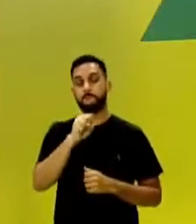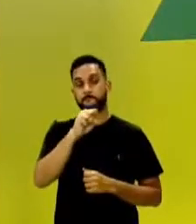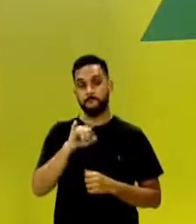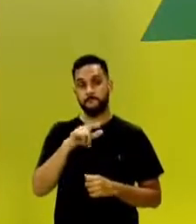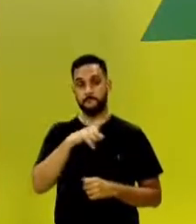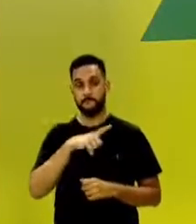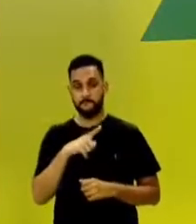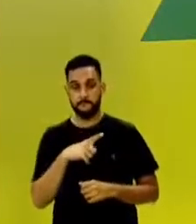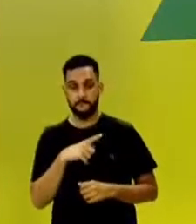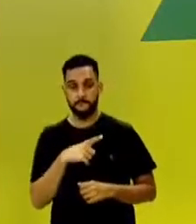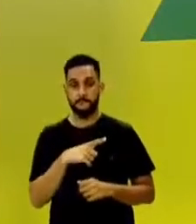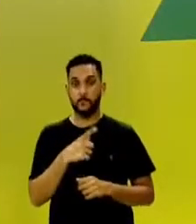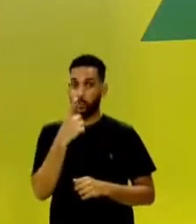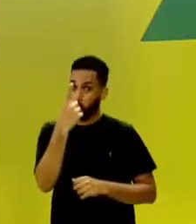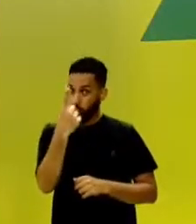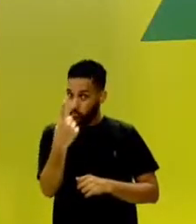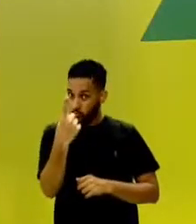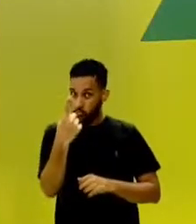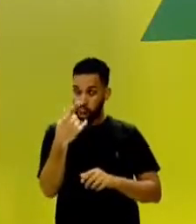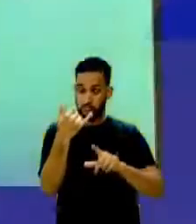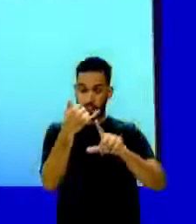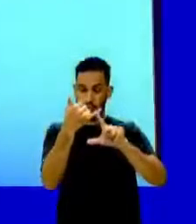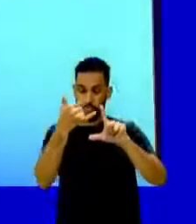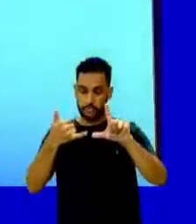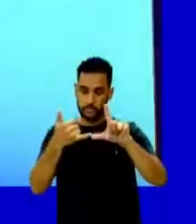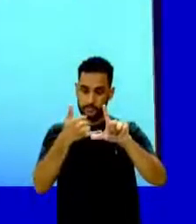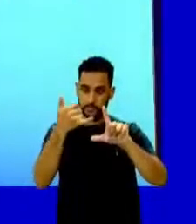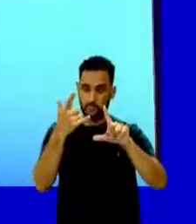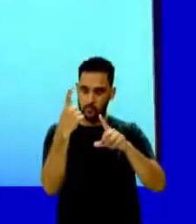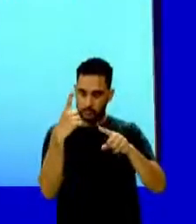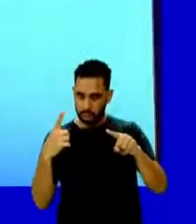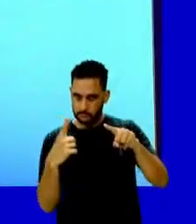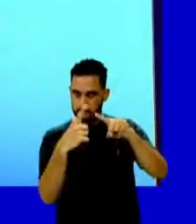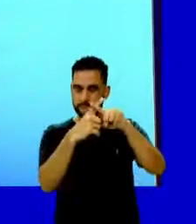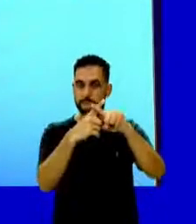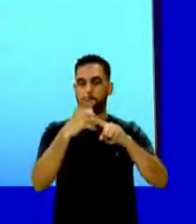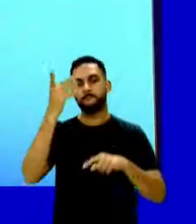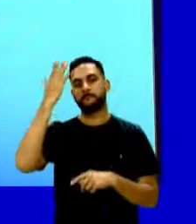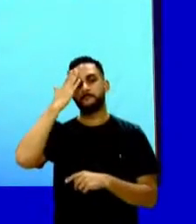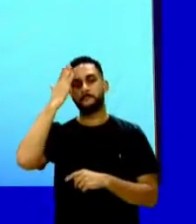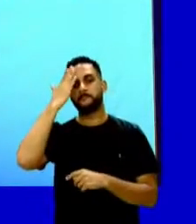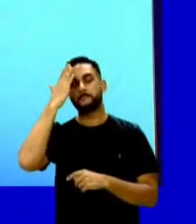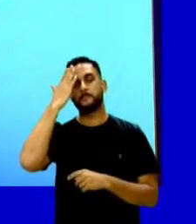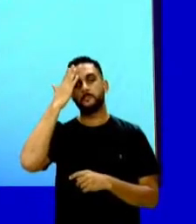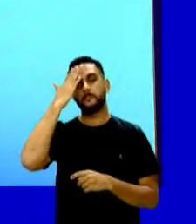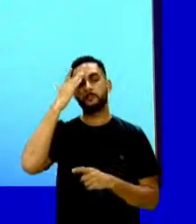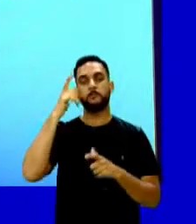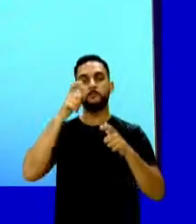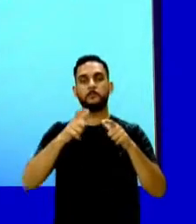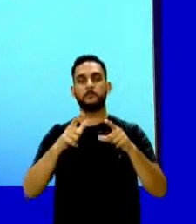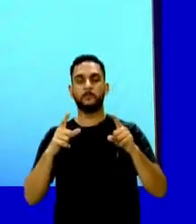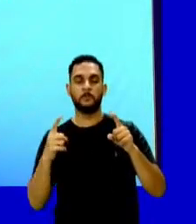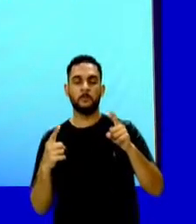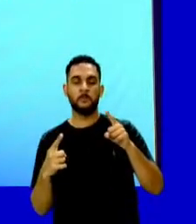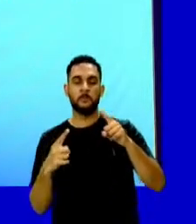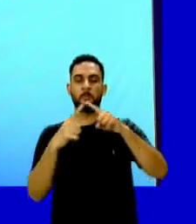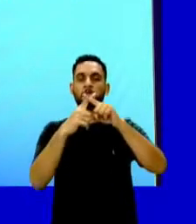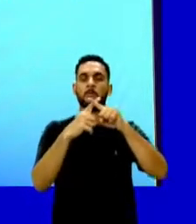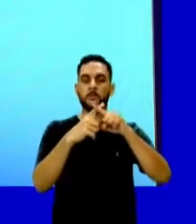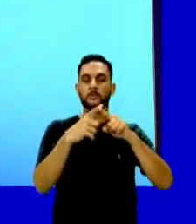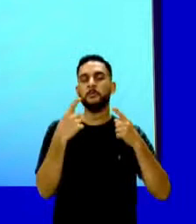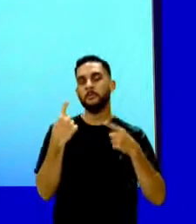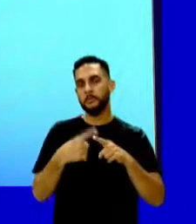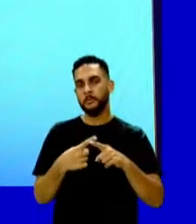possuem um ponto de interseção é possível determinar as coordenadas desse ponto pois esse ponto preciso satisfazer